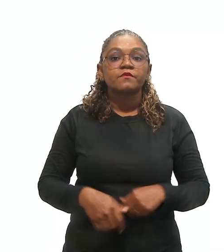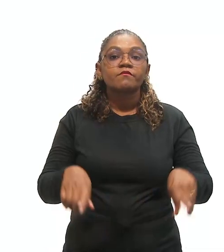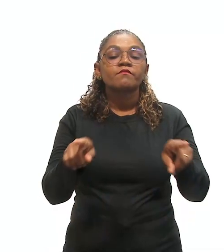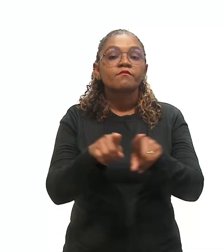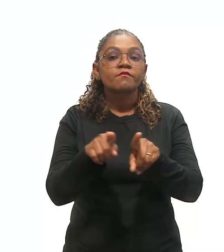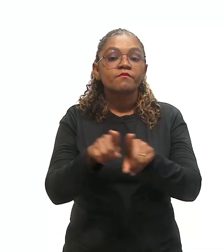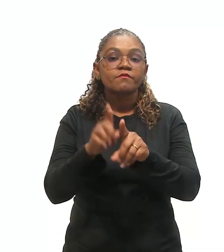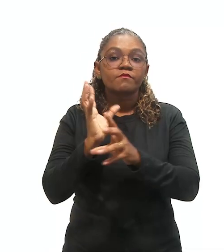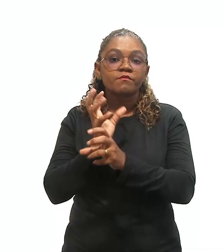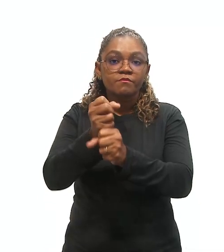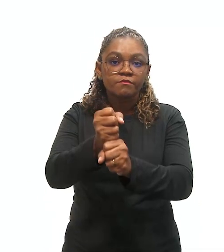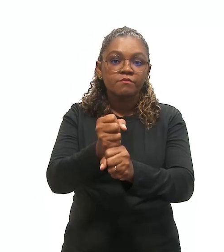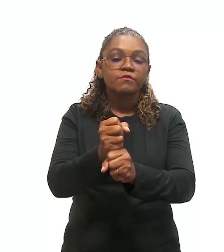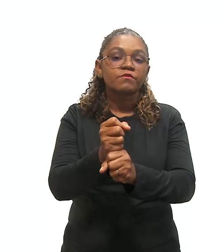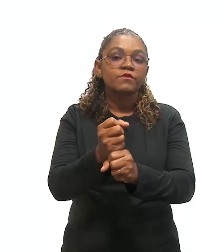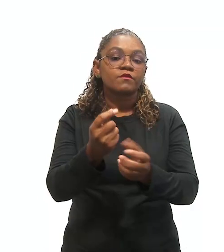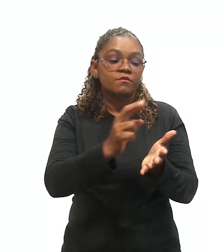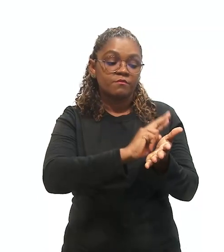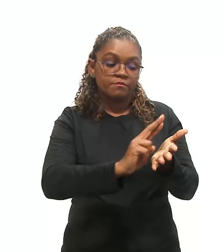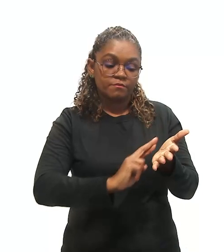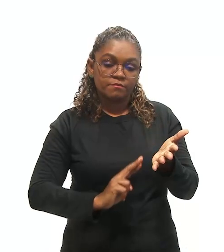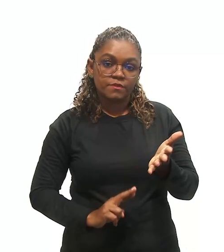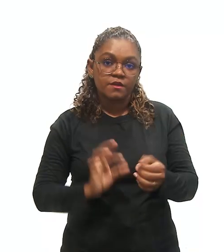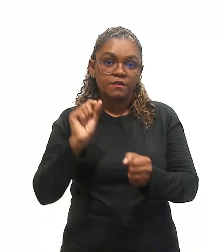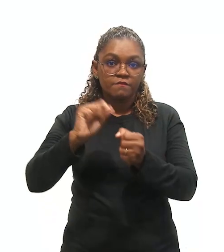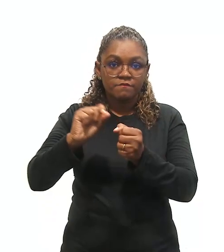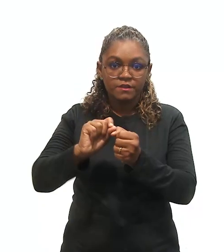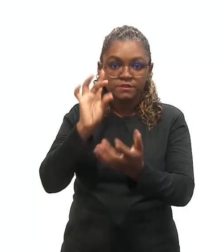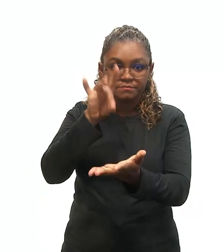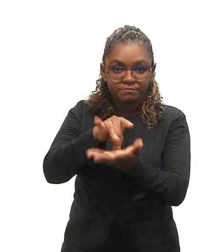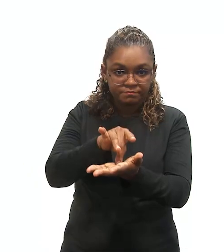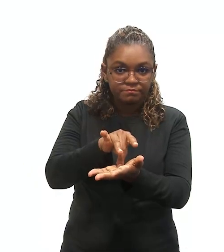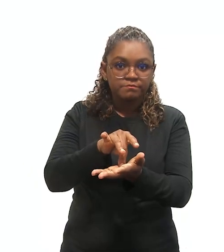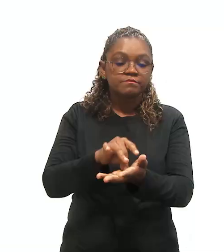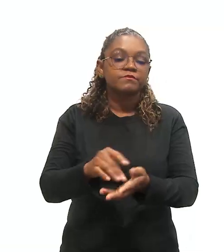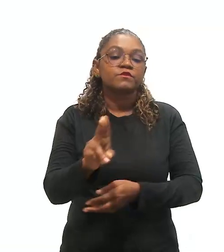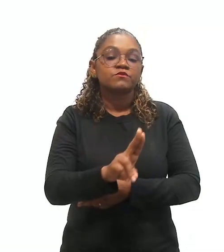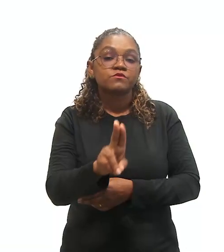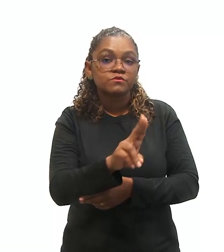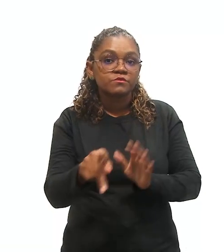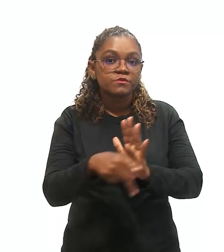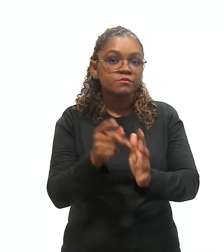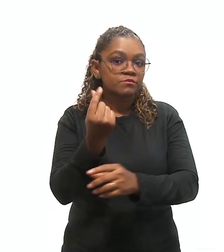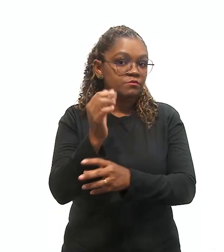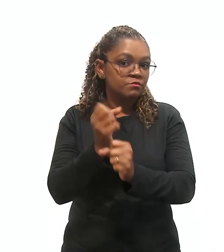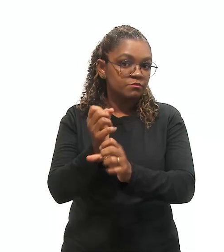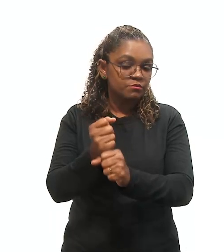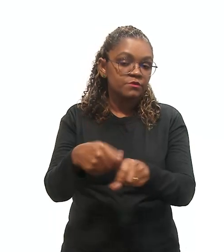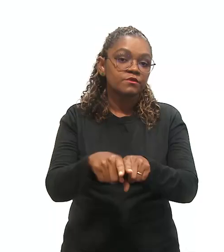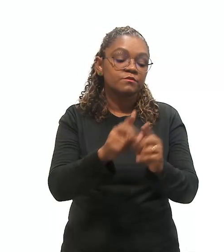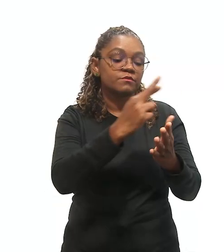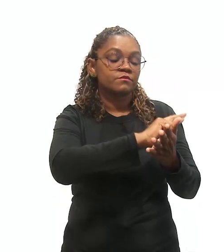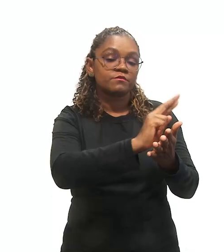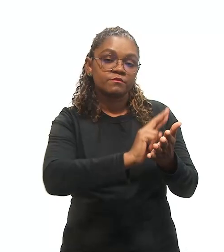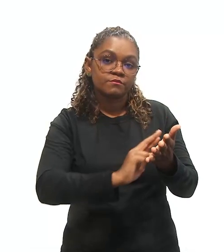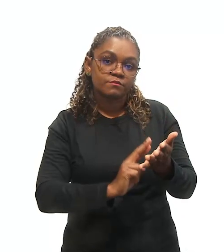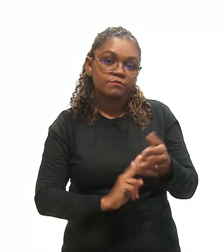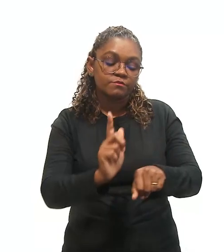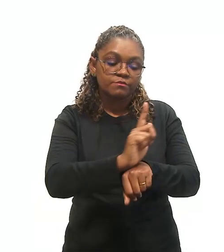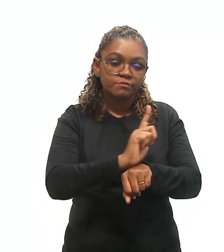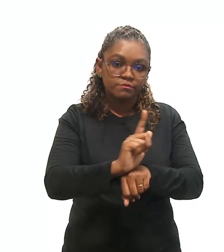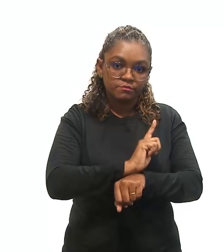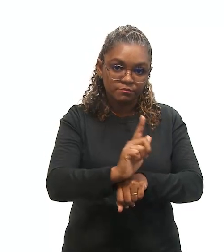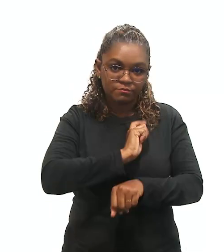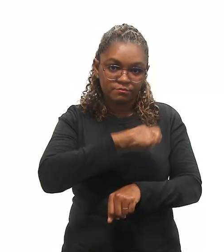resumido da execução orçamentária e o relatório de gestão